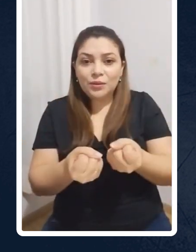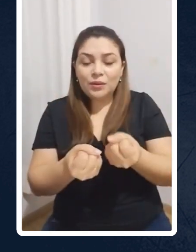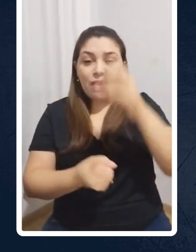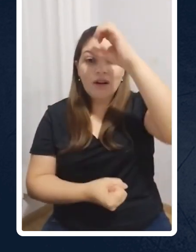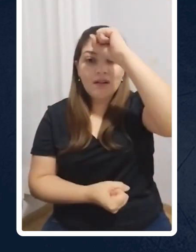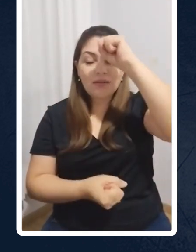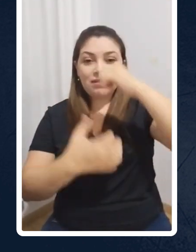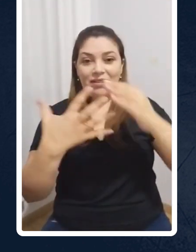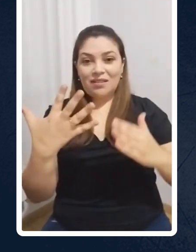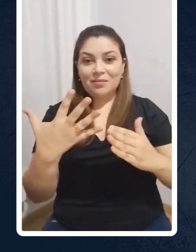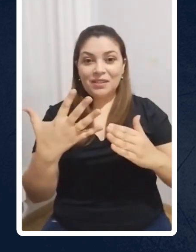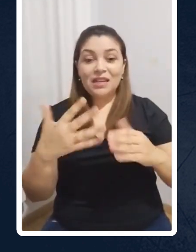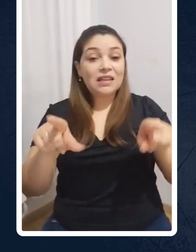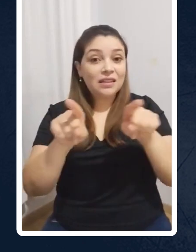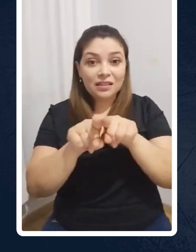Brasil.